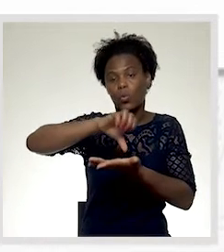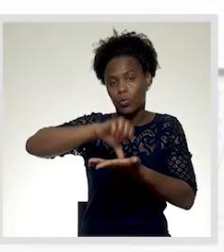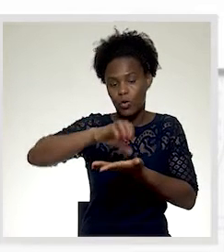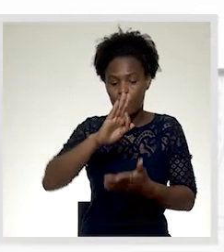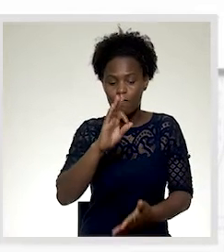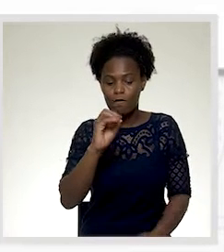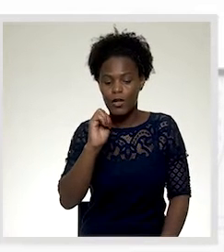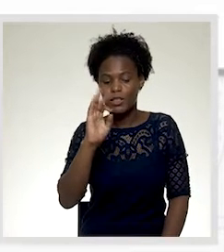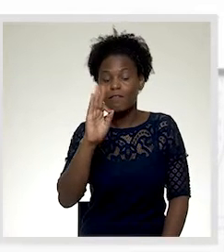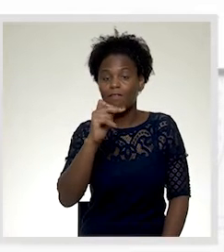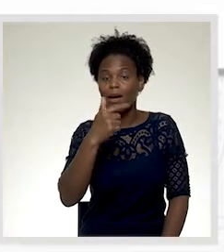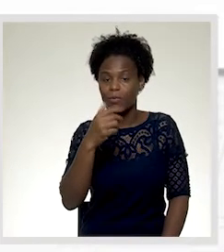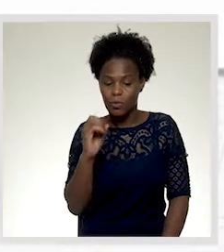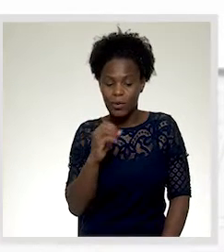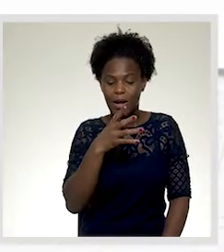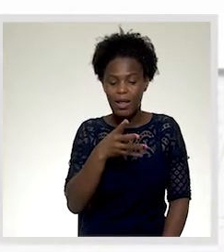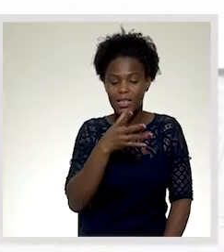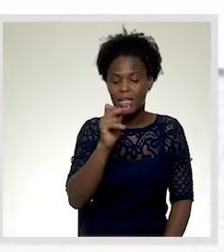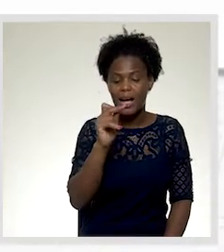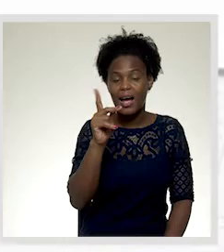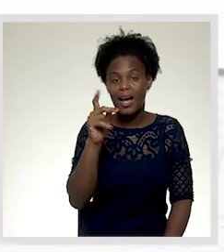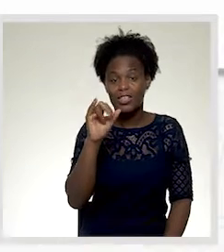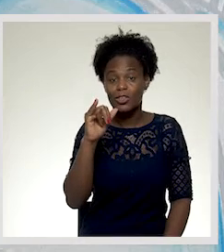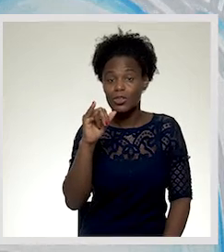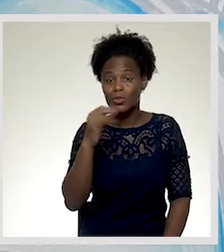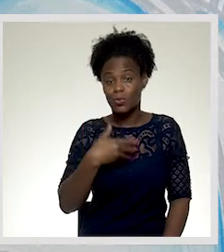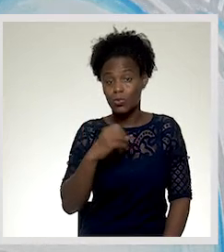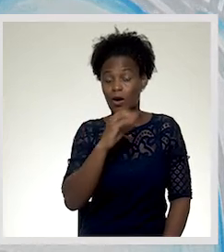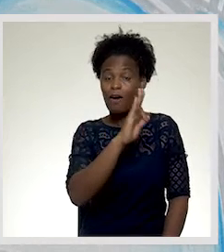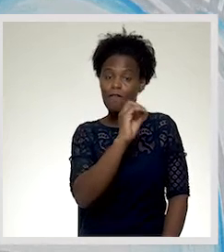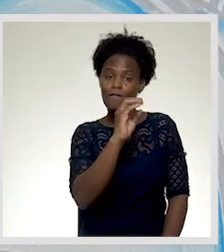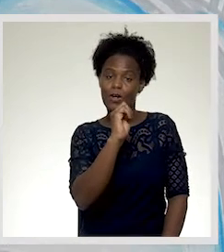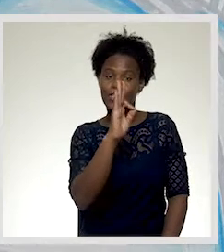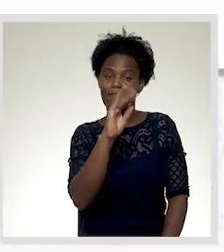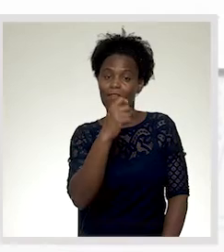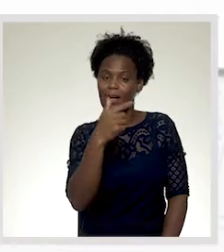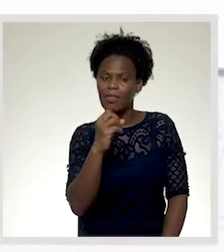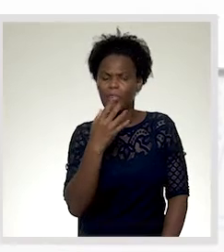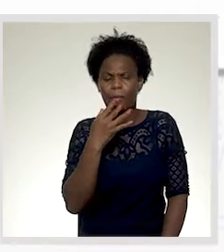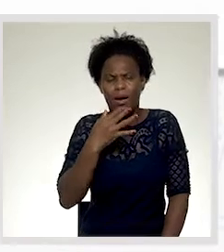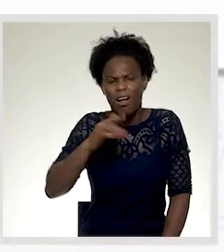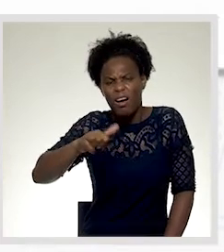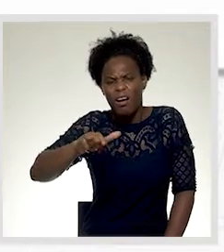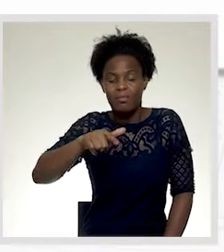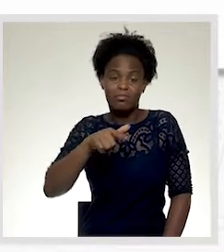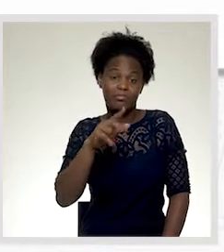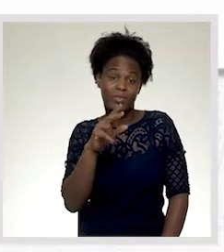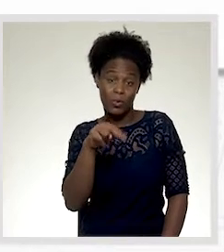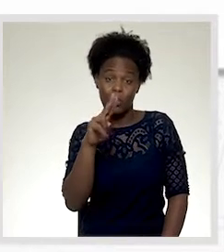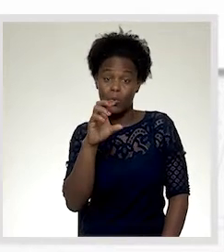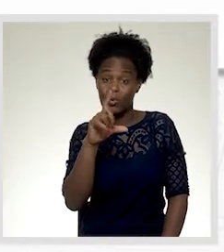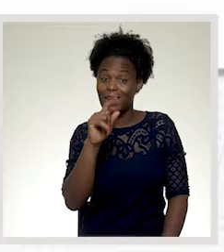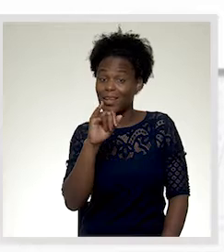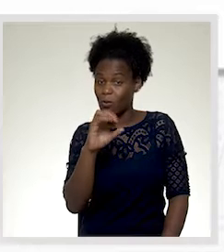os nucleótidos são constituídos por um ácido fosfórico, que é aqui o fosfato, não é? Que é o seu radical, que confere acidez ao